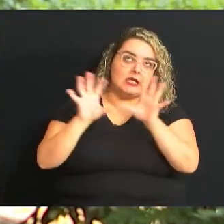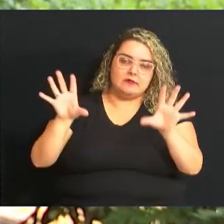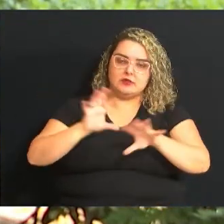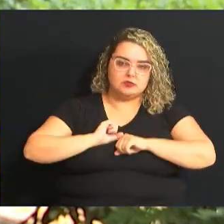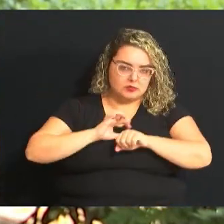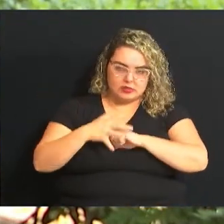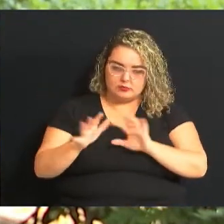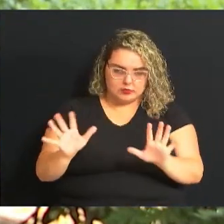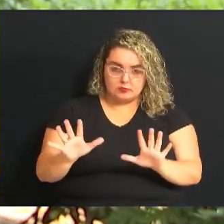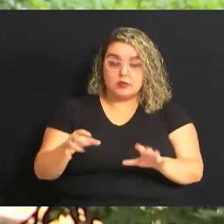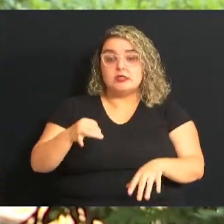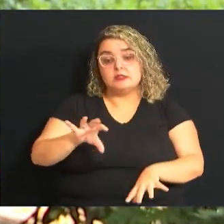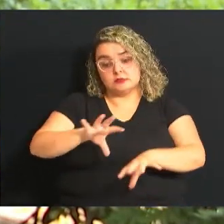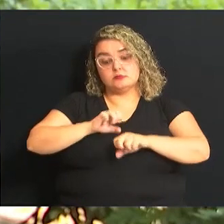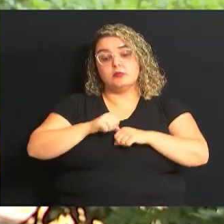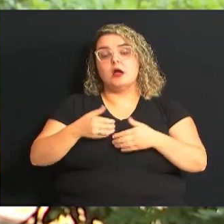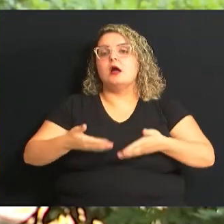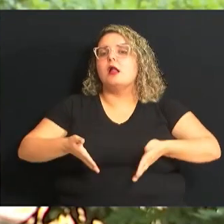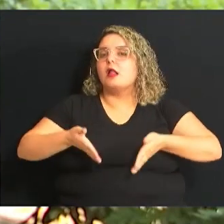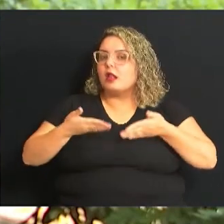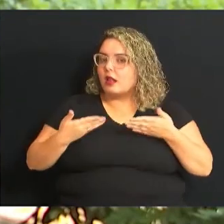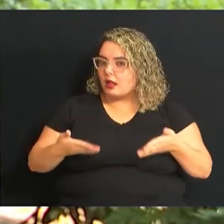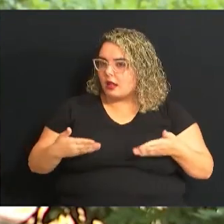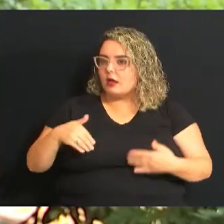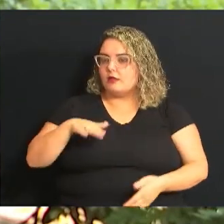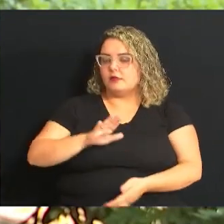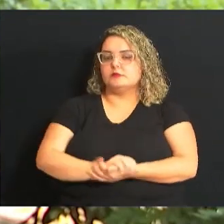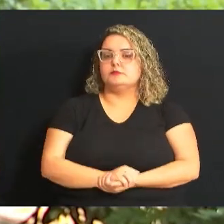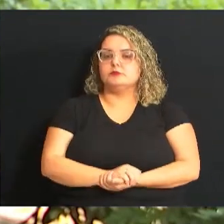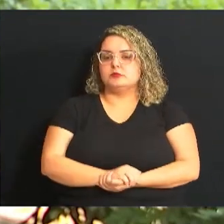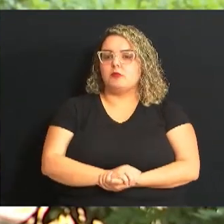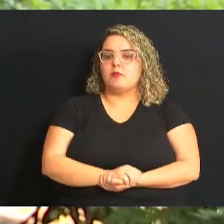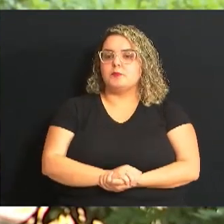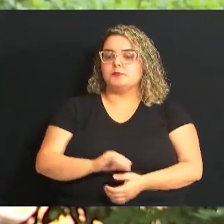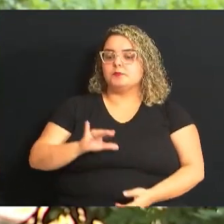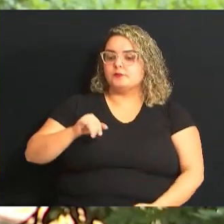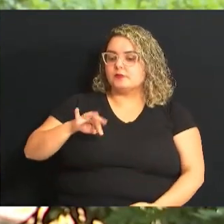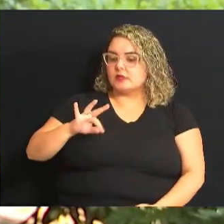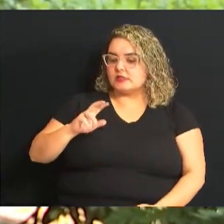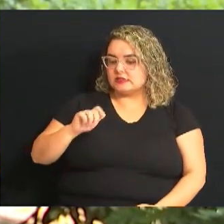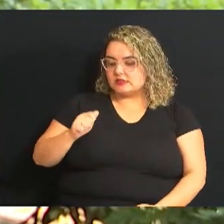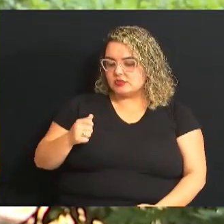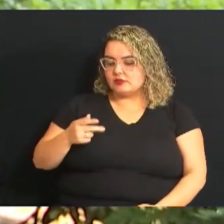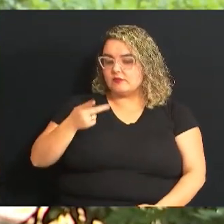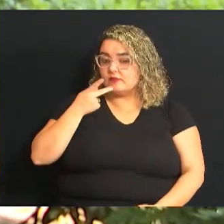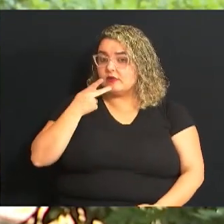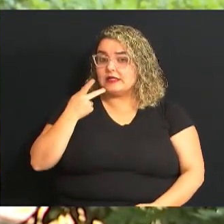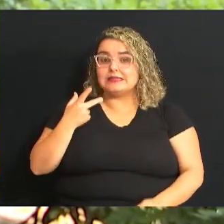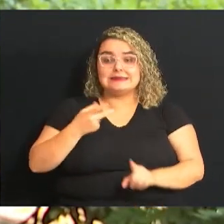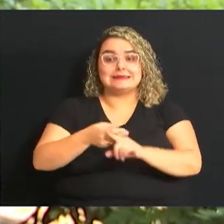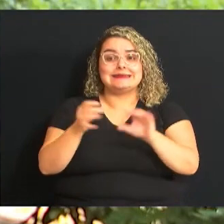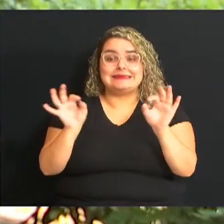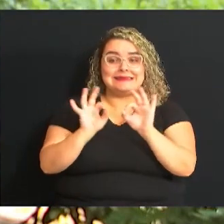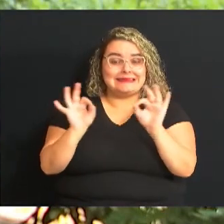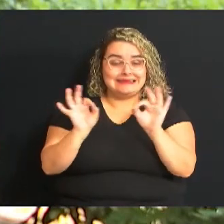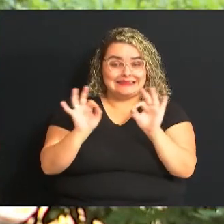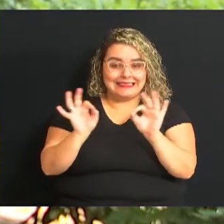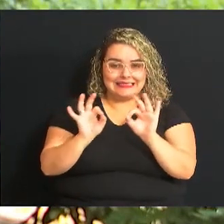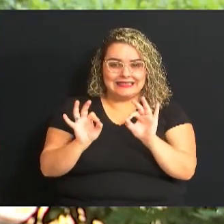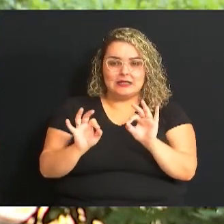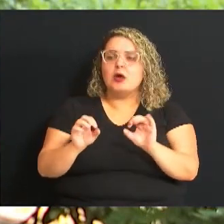se contaminar, tem os sintomas mais leves. E Cíntia, vamos falar assim, quem ainda não tomou nenhuma dose, dá para